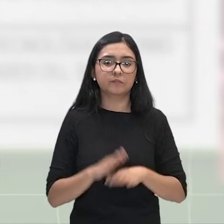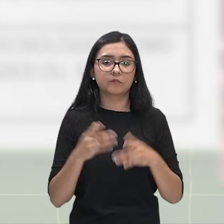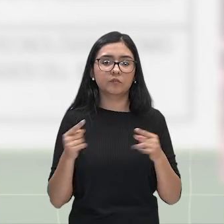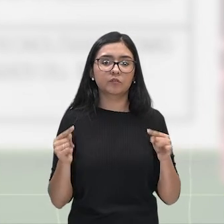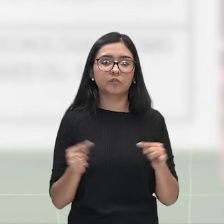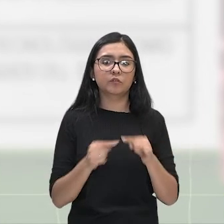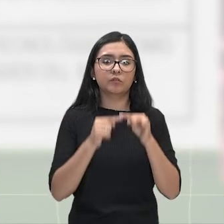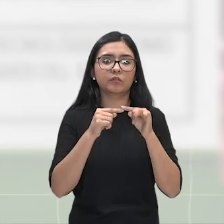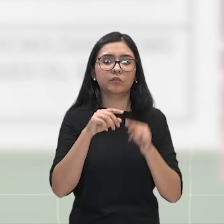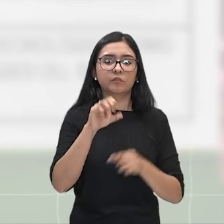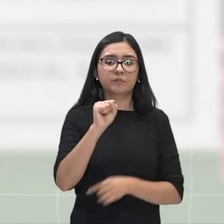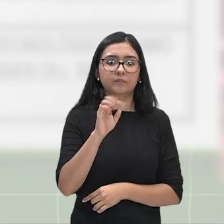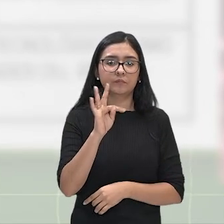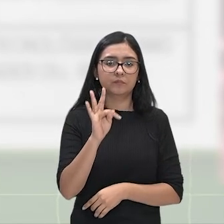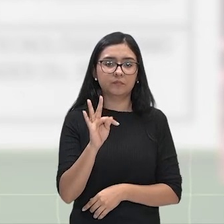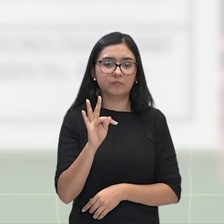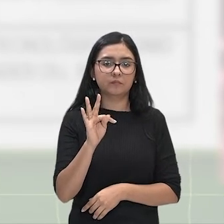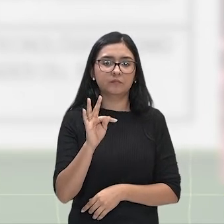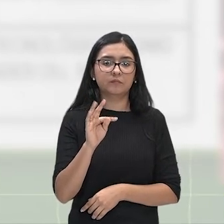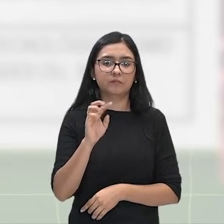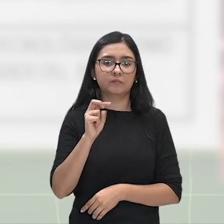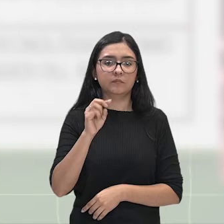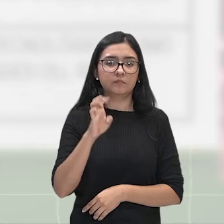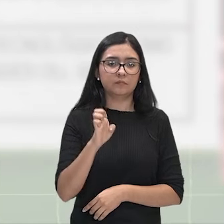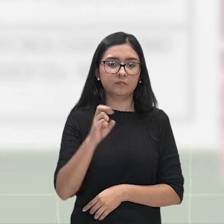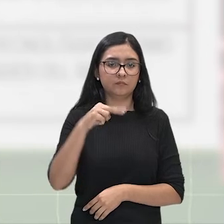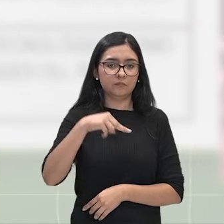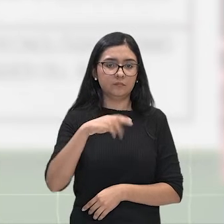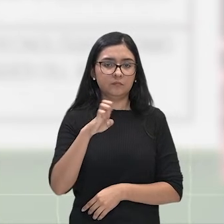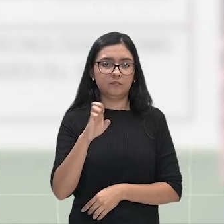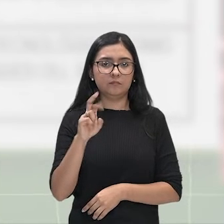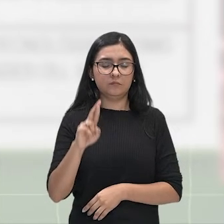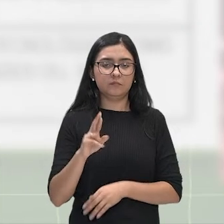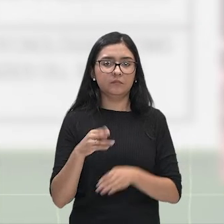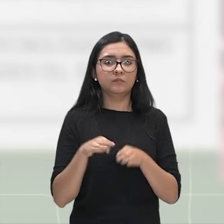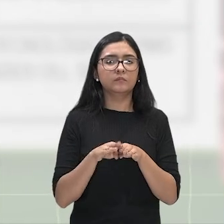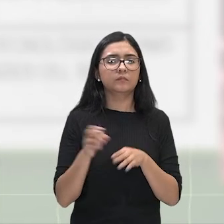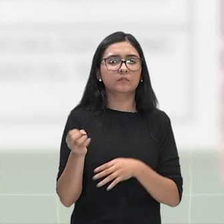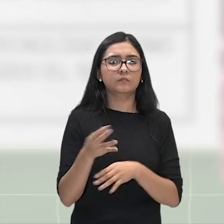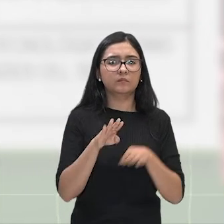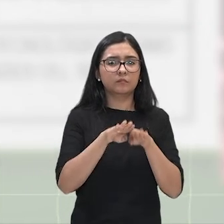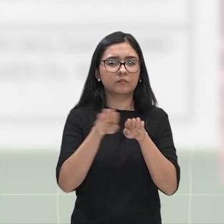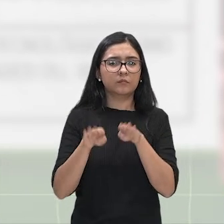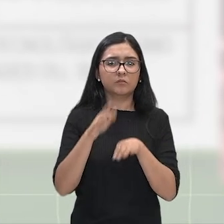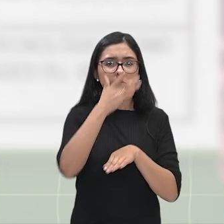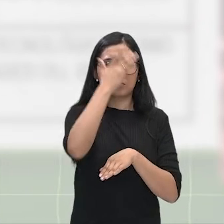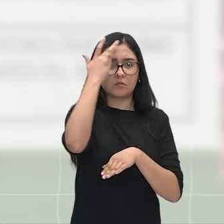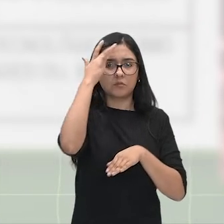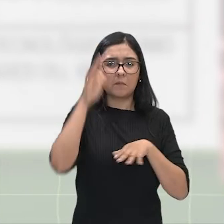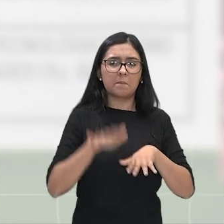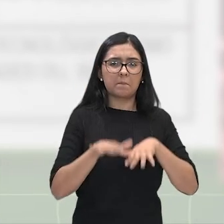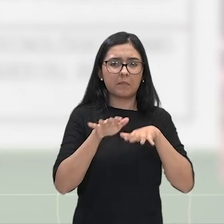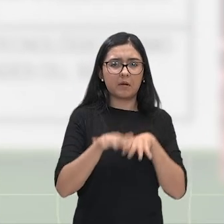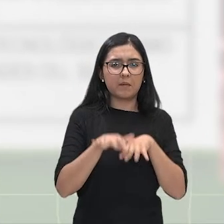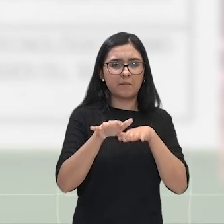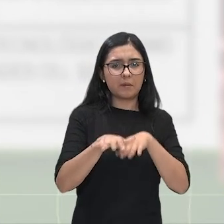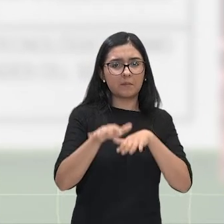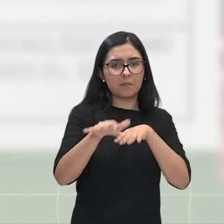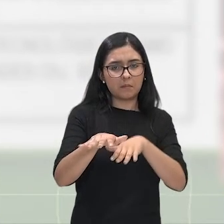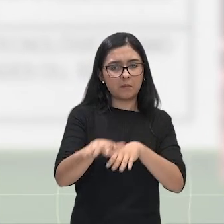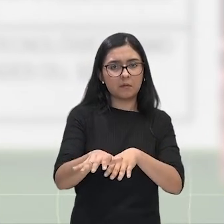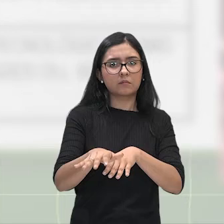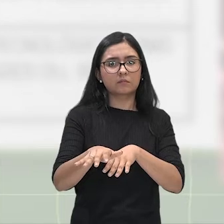uma nova face de desigualdades tem levado pessoas às ruas em